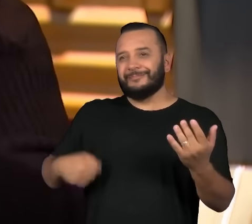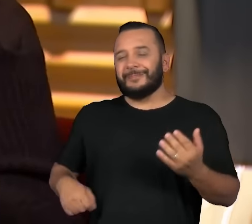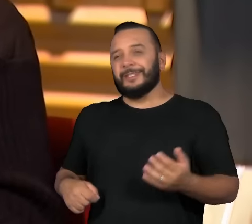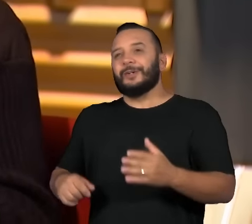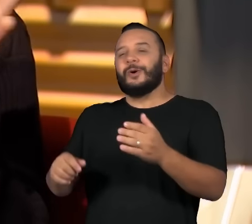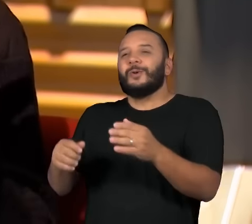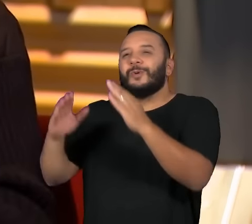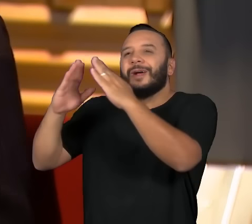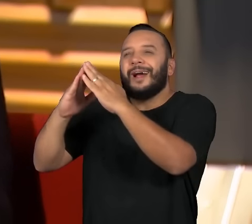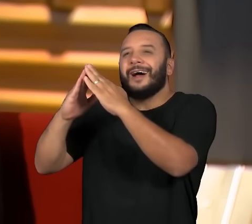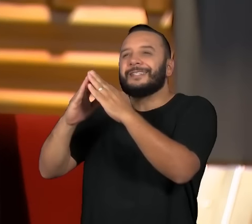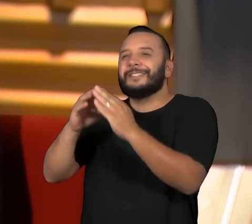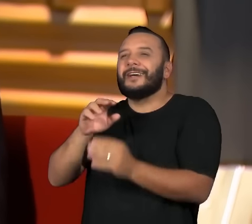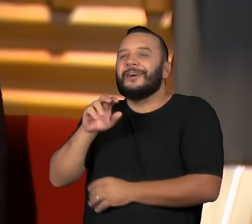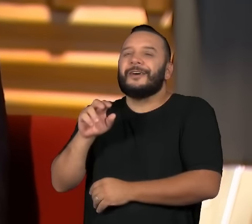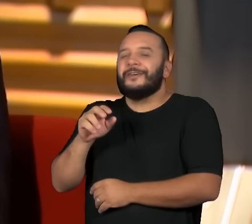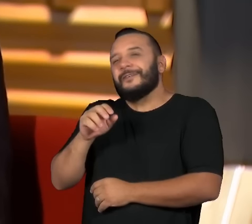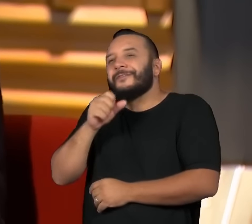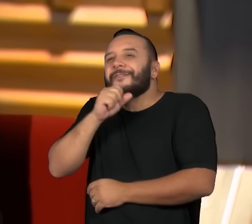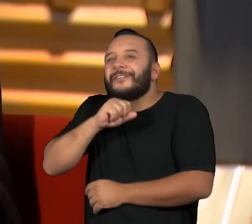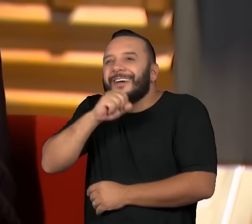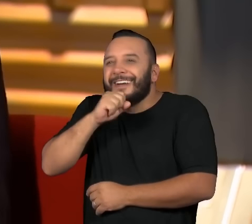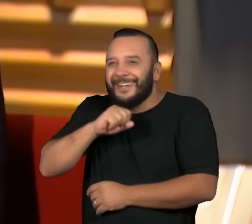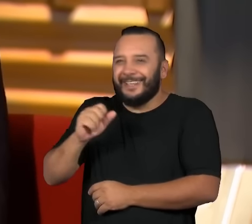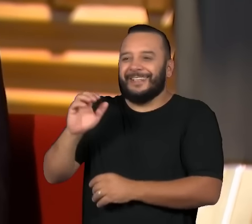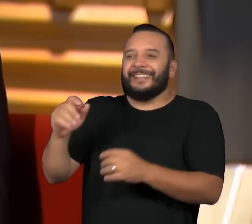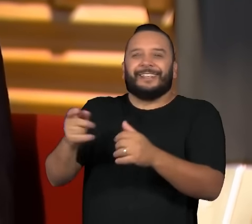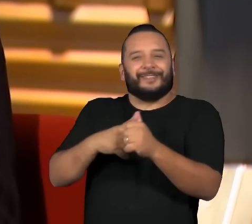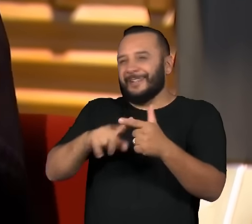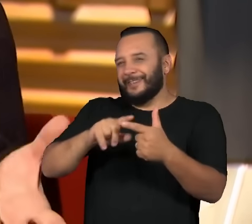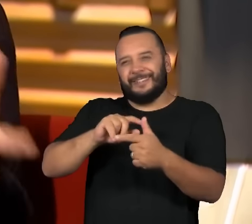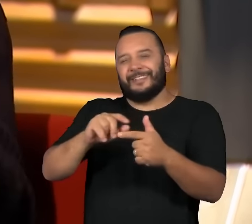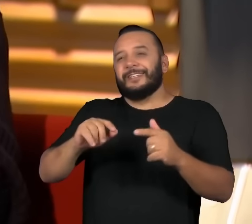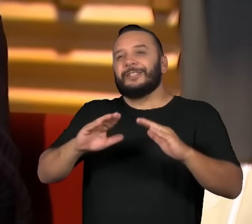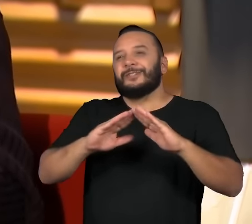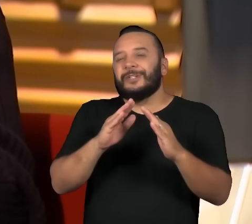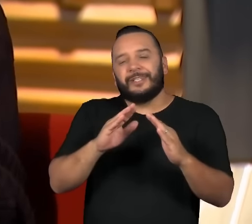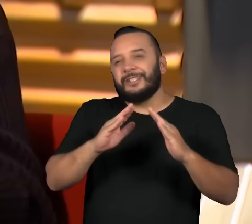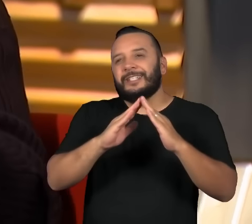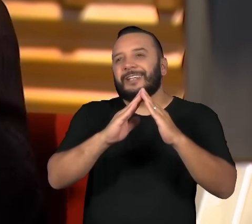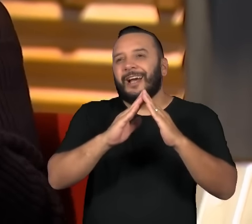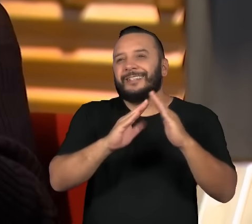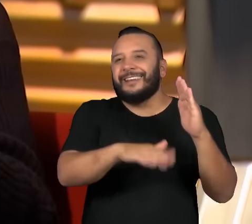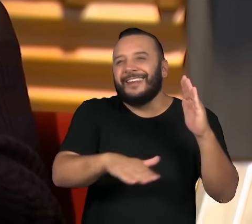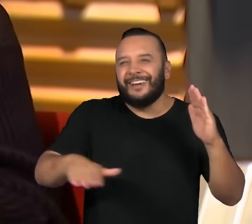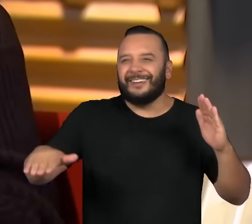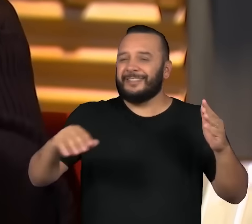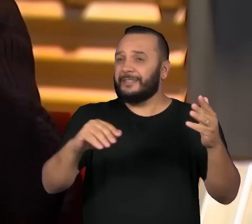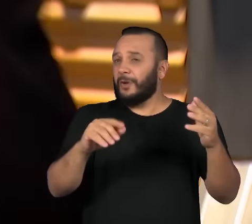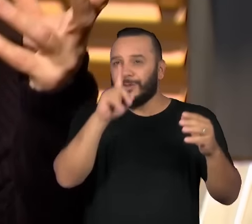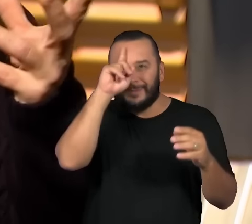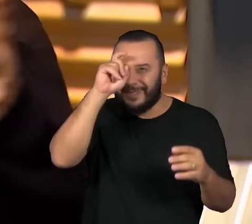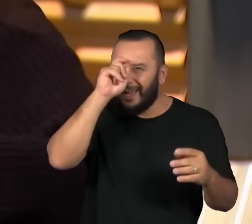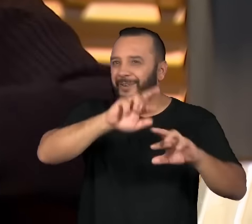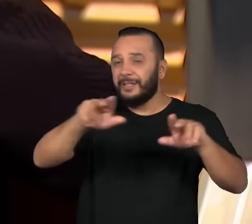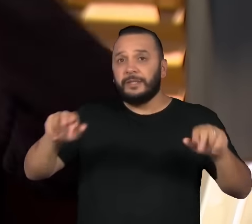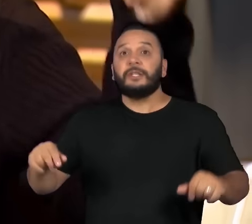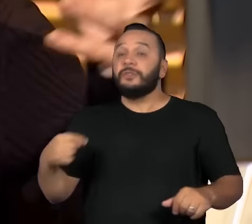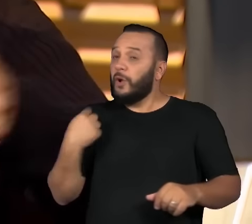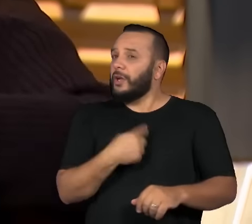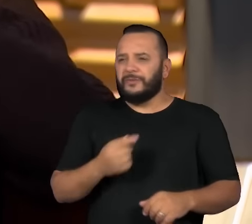e creches. A gente já foi em vários lugares assim. Tá. Sensacional o projeto. É. E a Patrícia pediu, né? Ó, vamos celebrar? Vamos fazer um show?